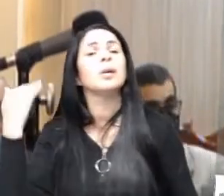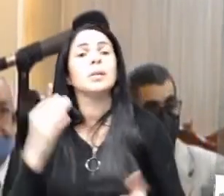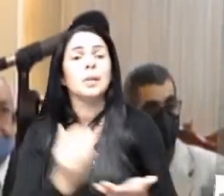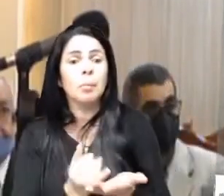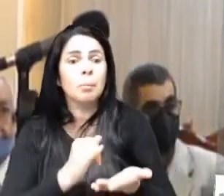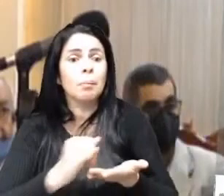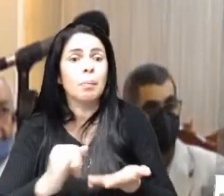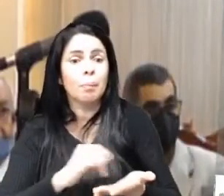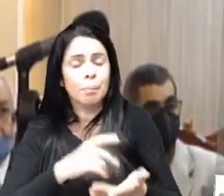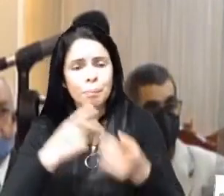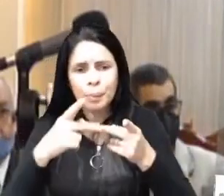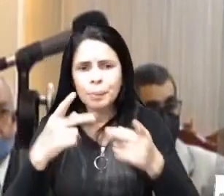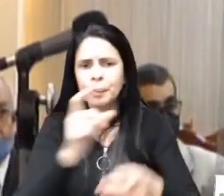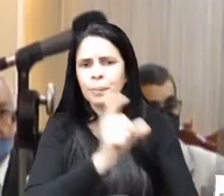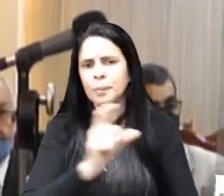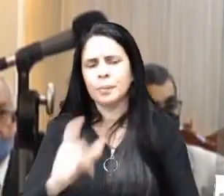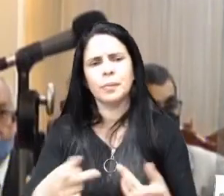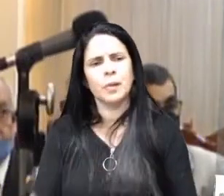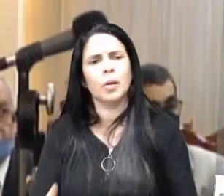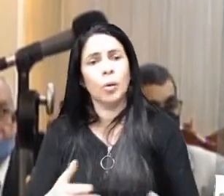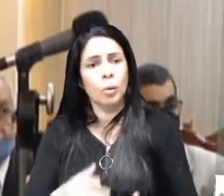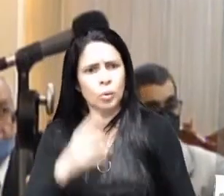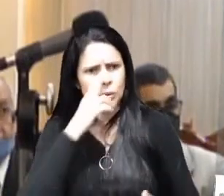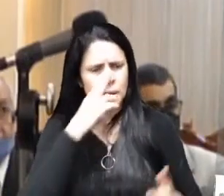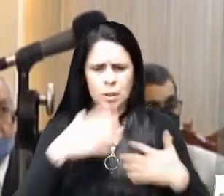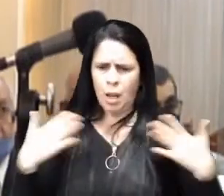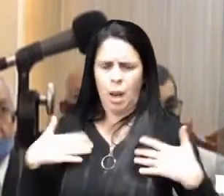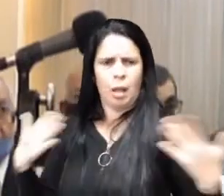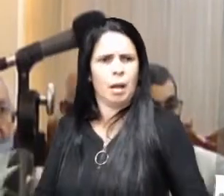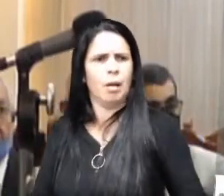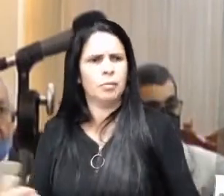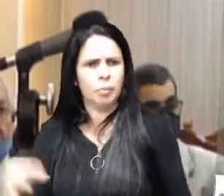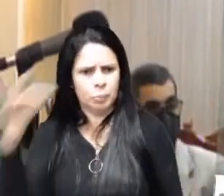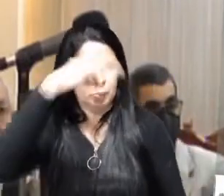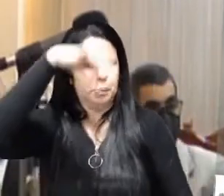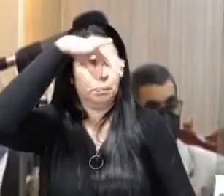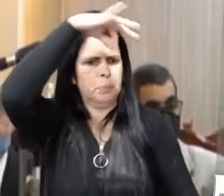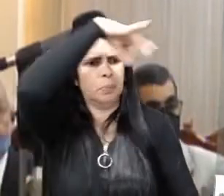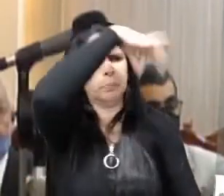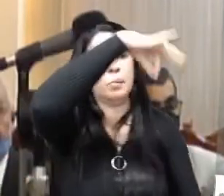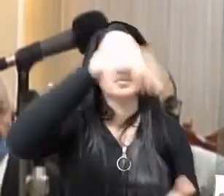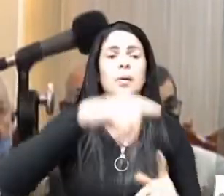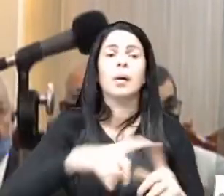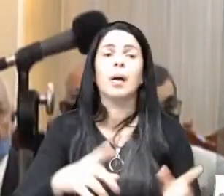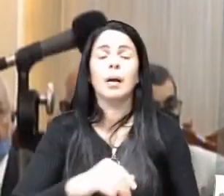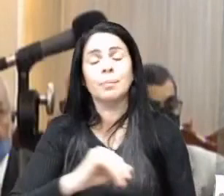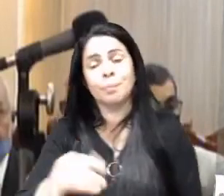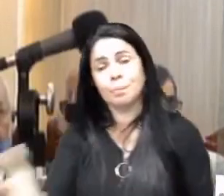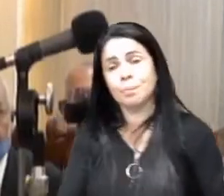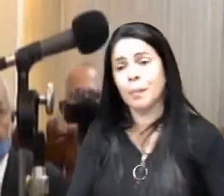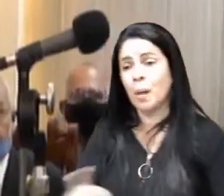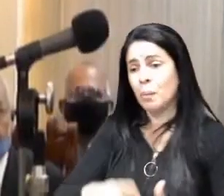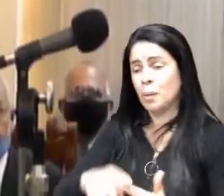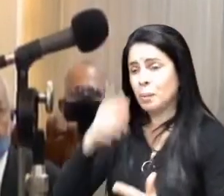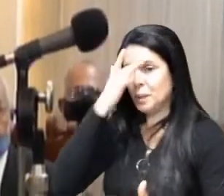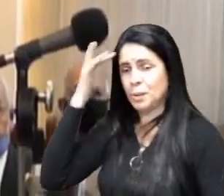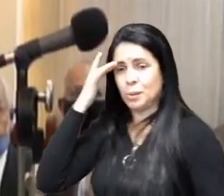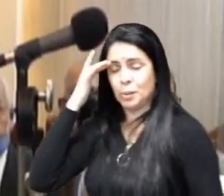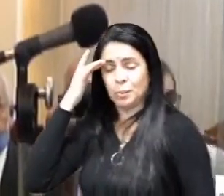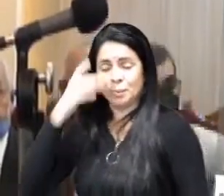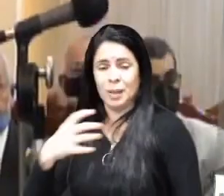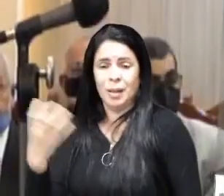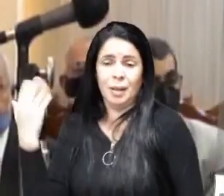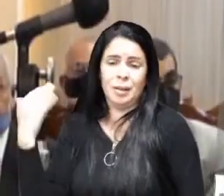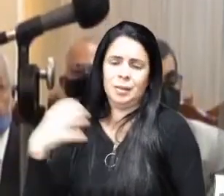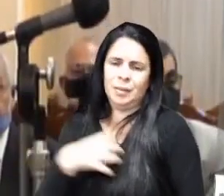pulavam e havia comoção? Porque eram mais sensíveis. Quem vive uma vida de oração,